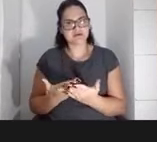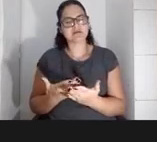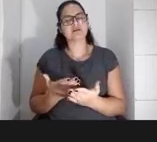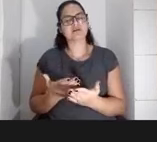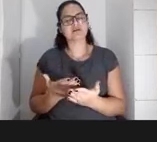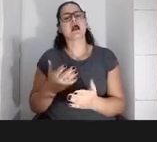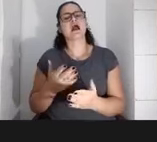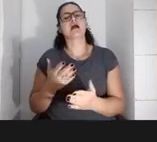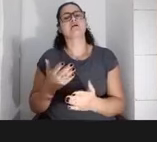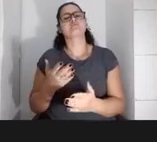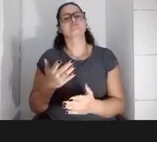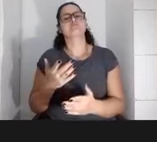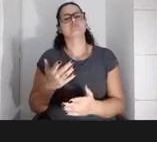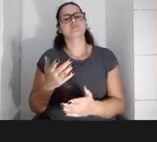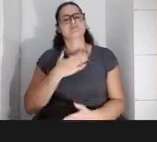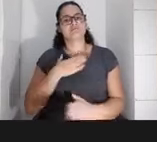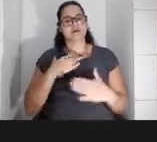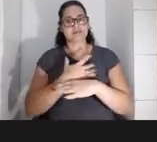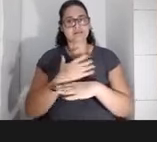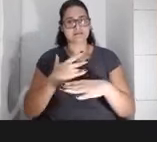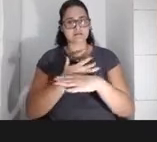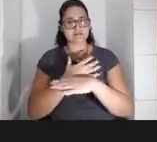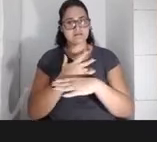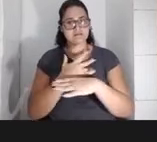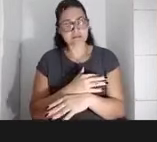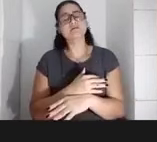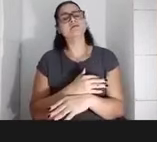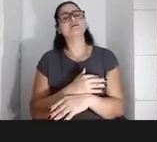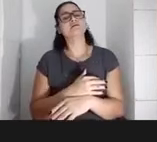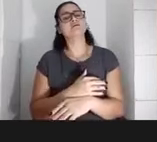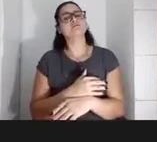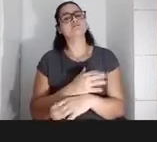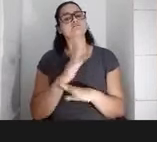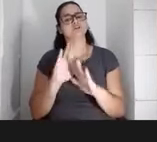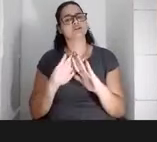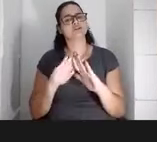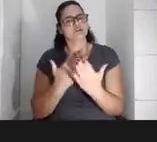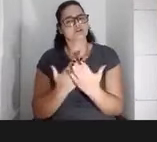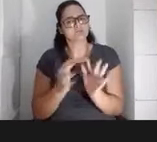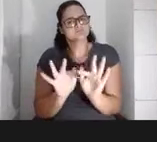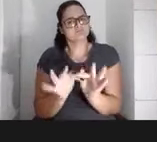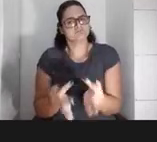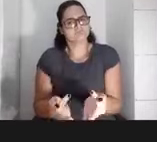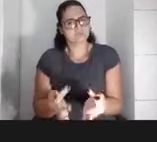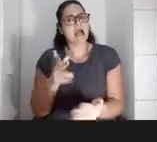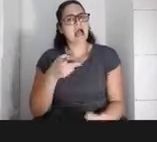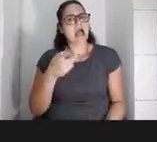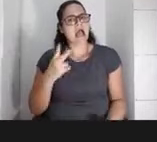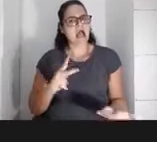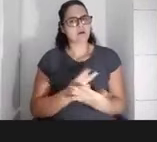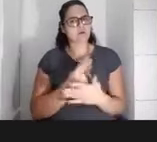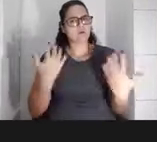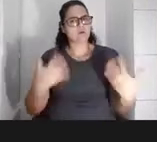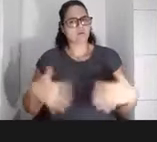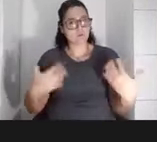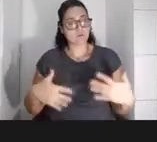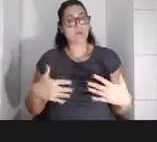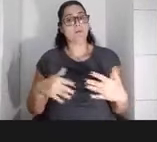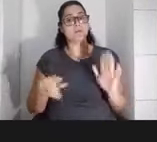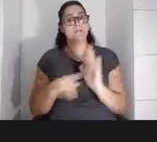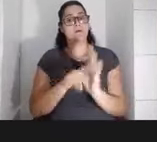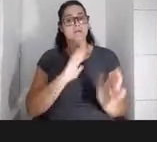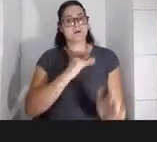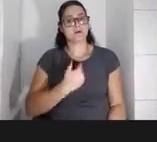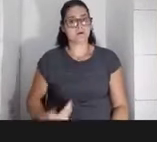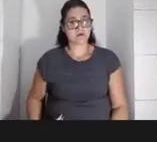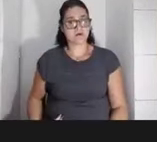da minha cidade, né, onde as coisas acontecem com muita intensidade. É uma escola estadual do primeiro